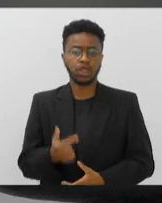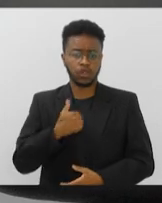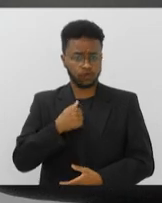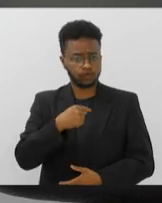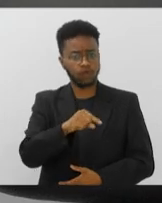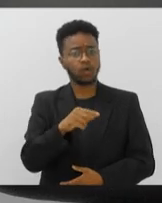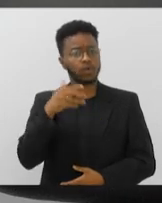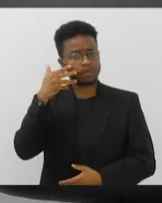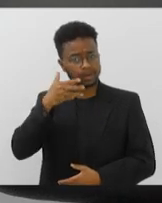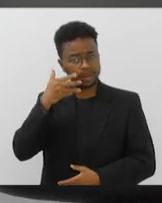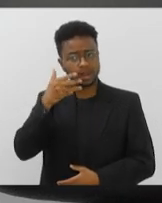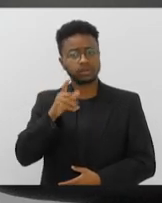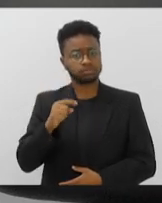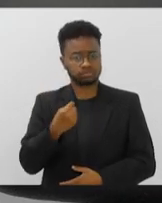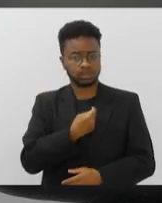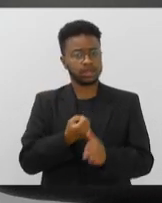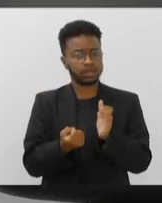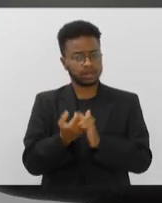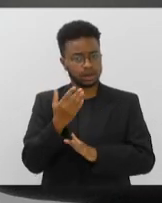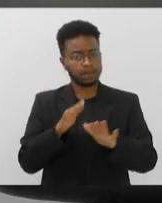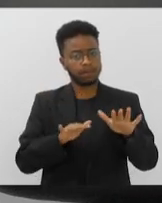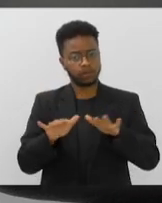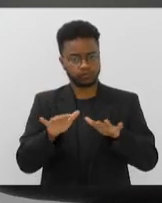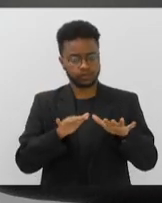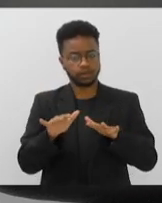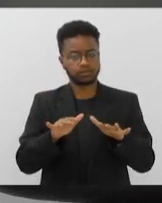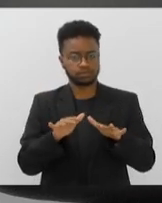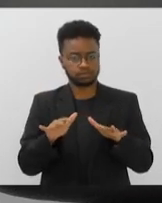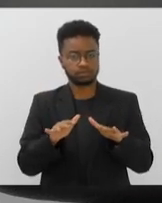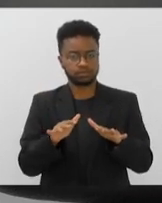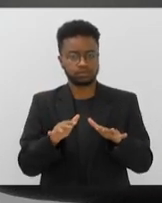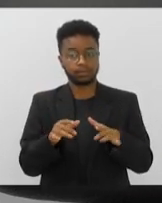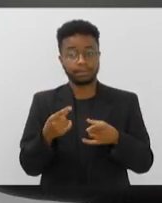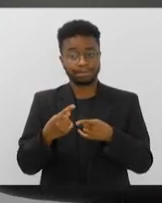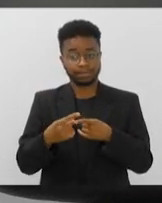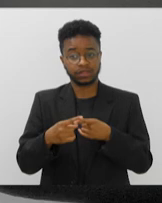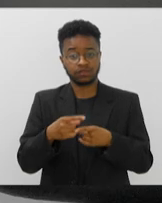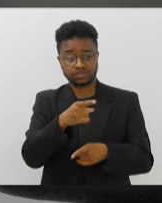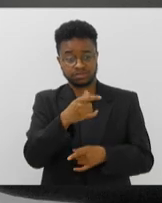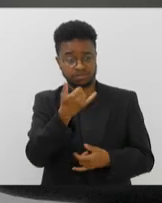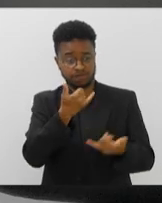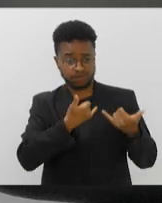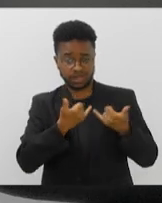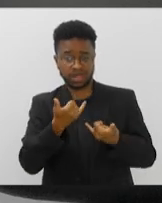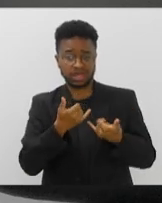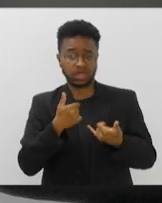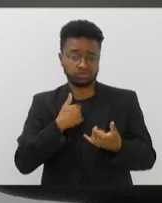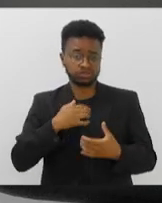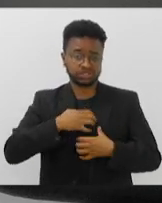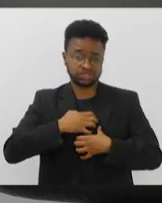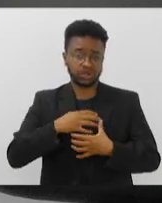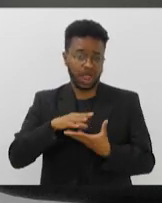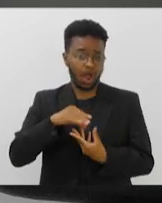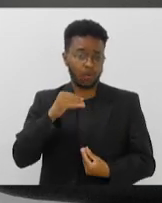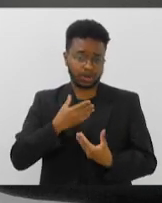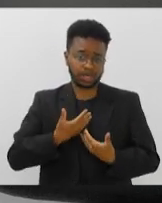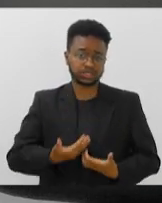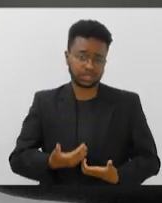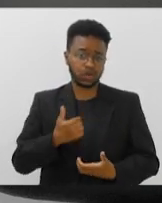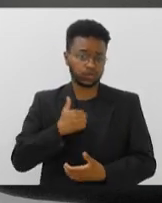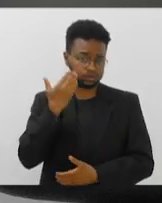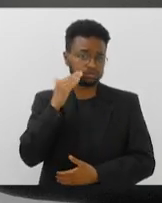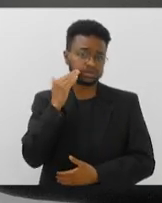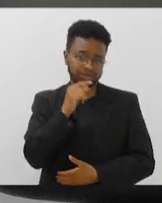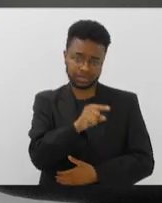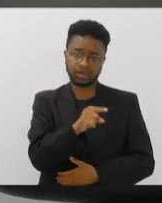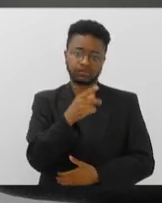palestra a gente fala vamos criar movimentos ali sabe porque quando eu ouço você falando isso D um cansaço na eu compreendo eu